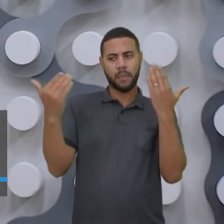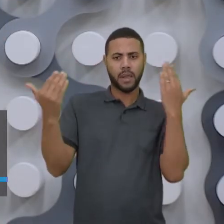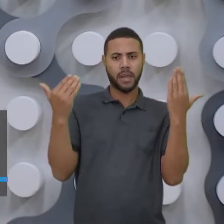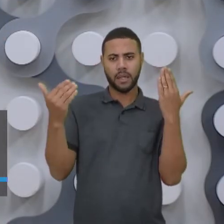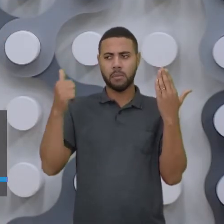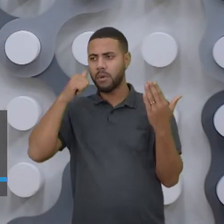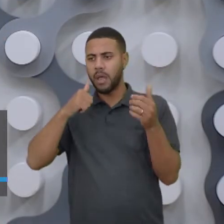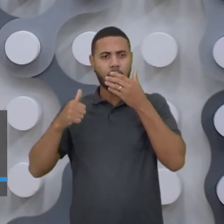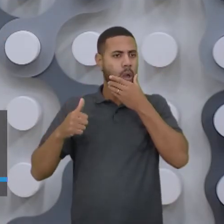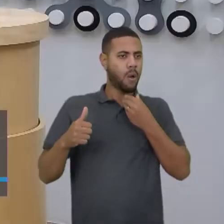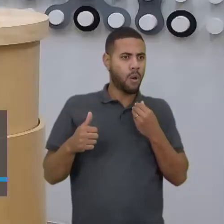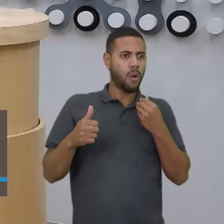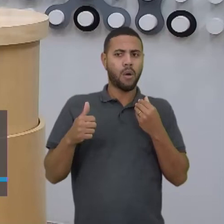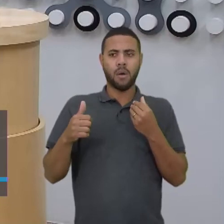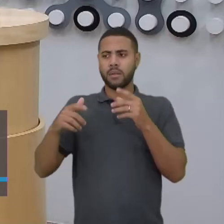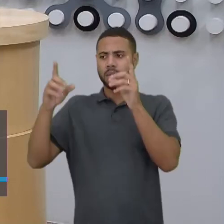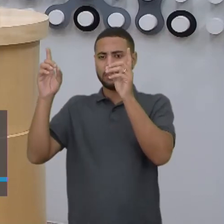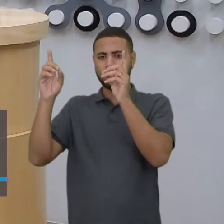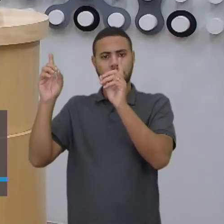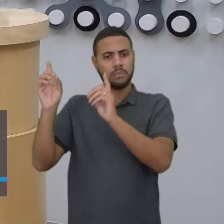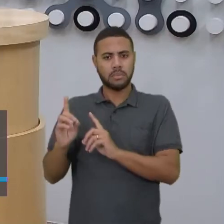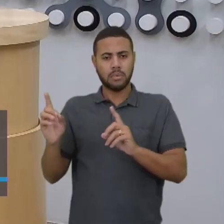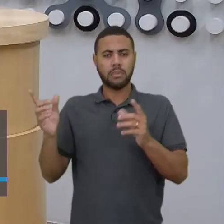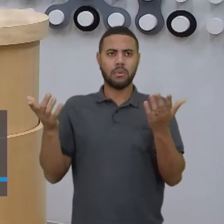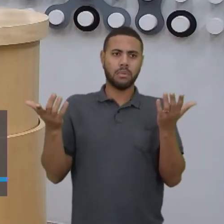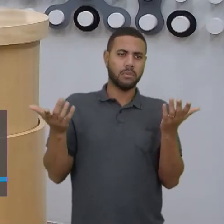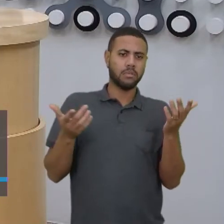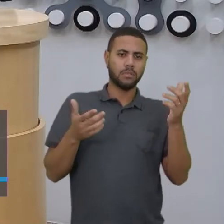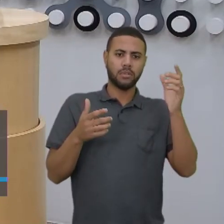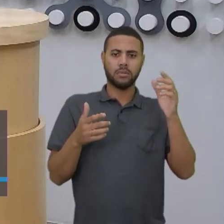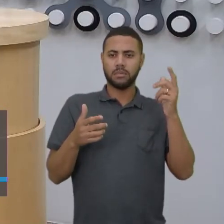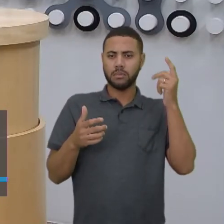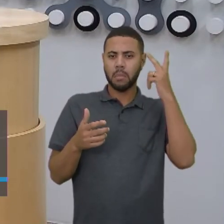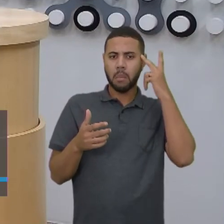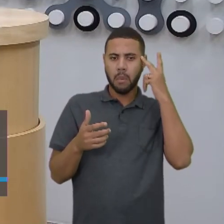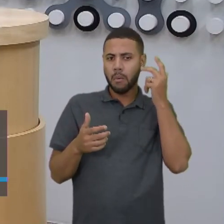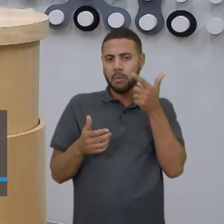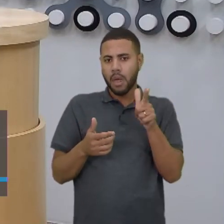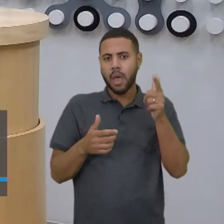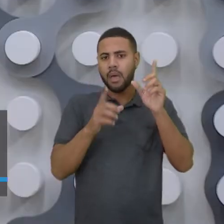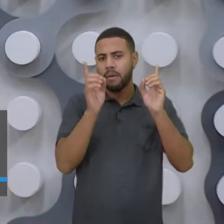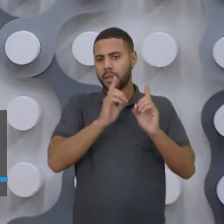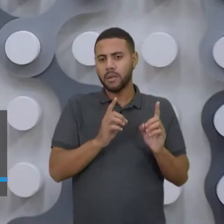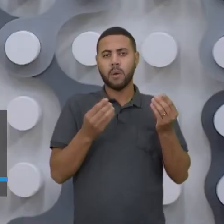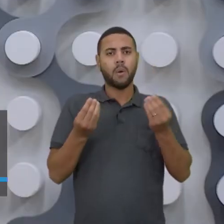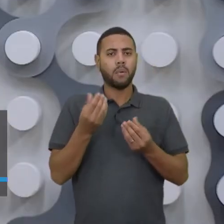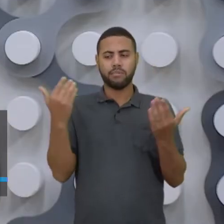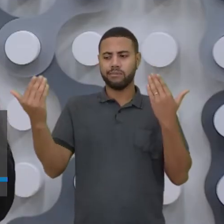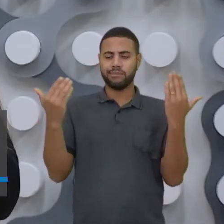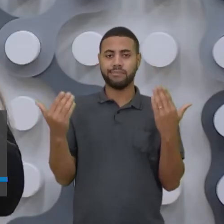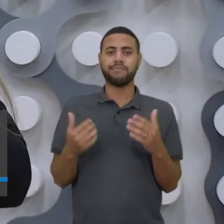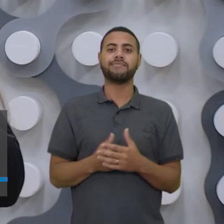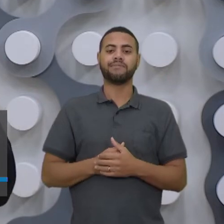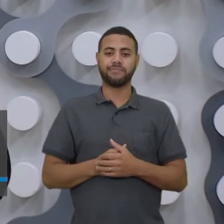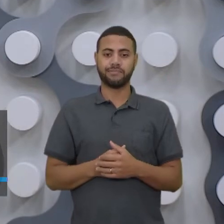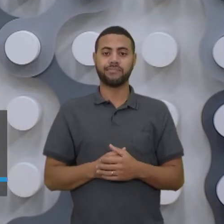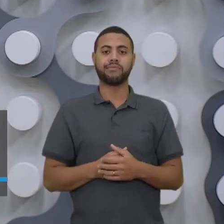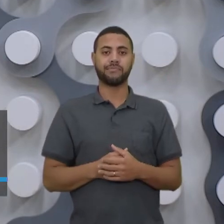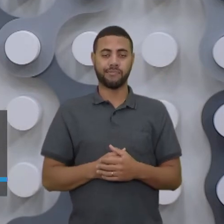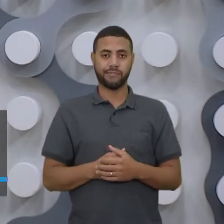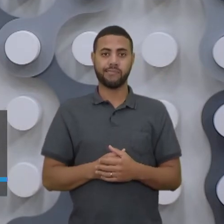outro. É isso. Então, basicamente... Esse é o ponto. E assim, ó, se eu te falar o que